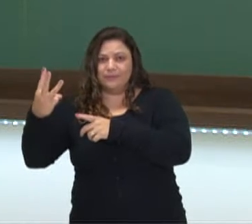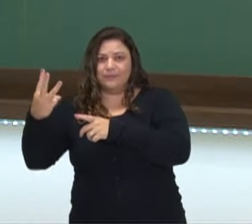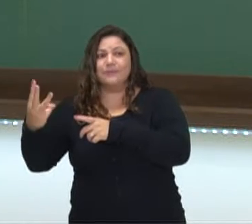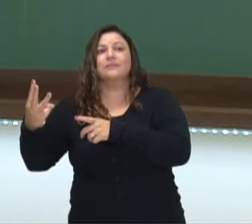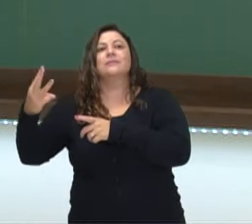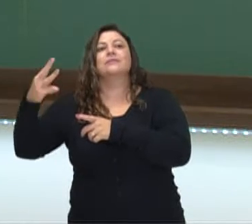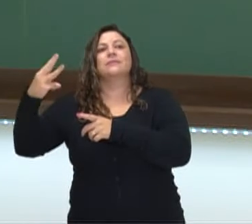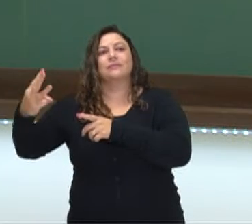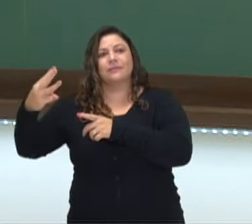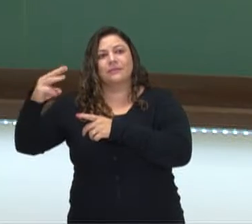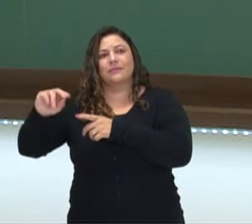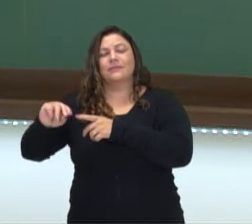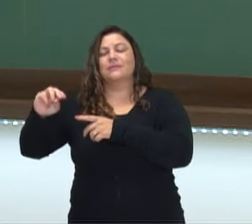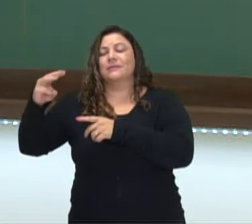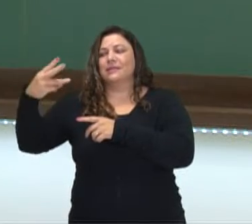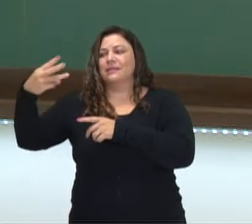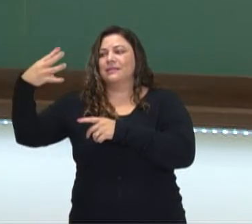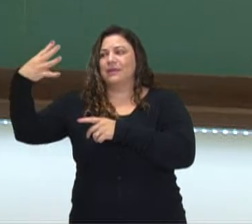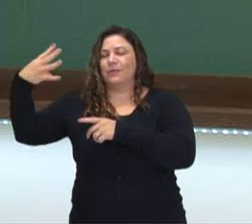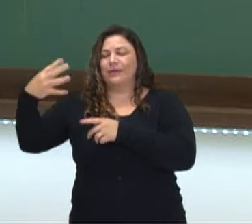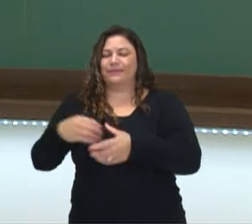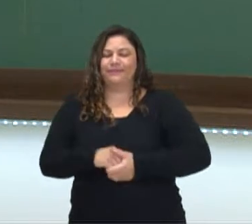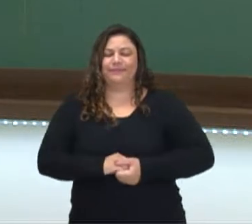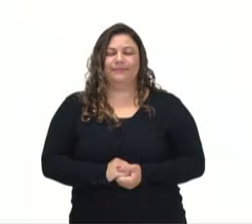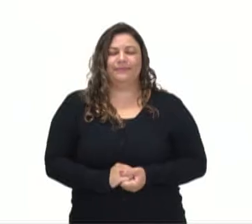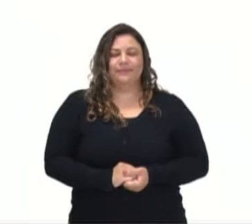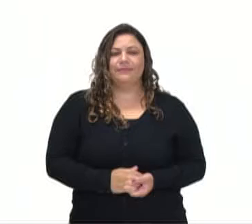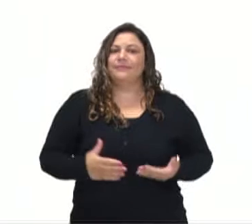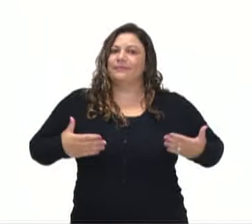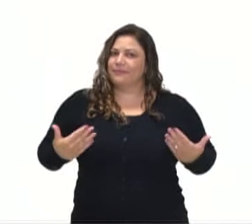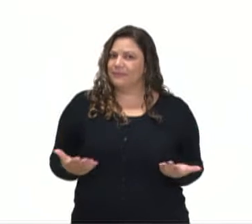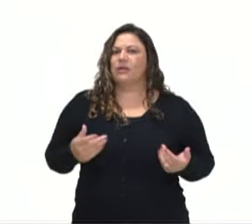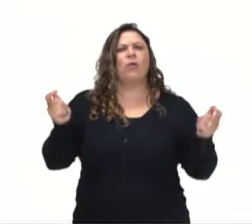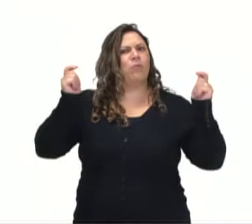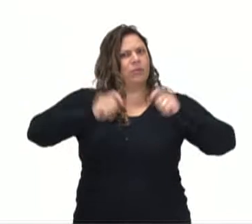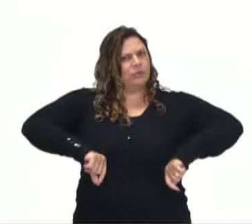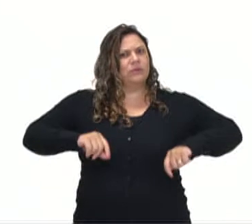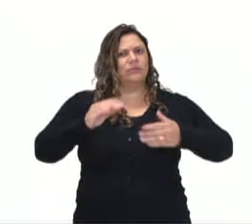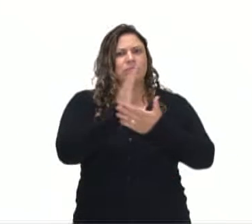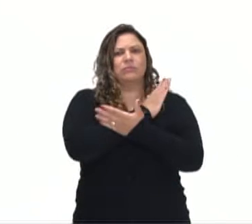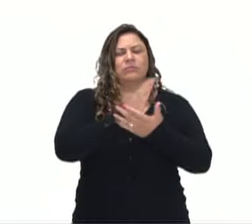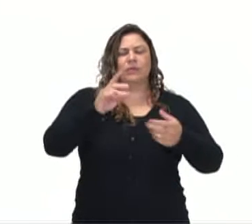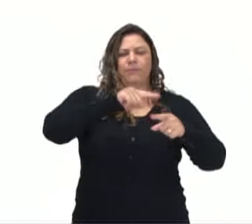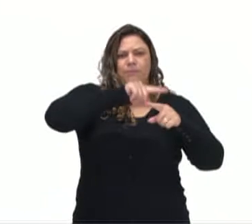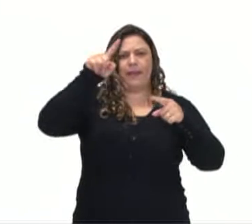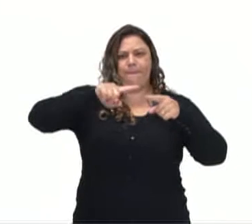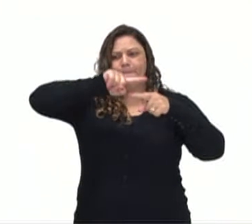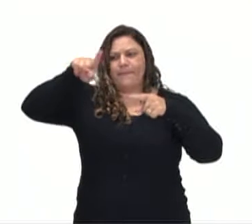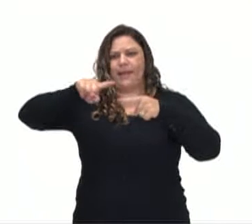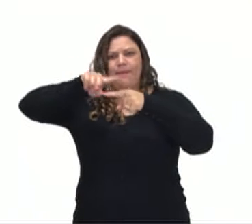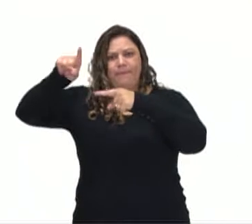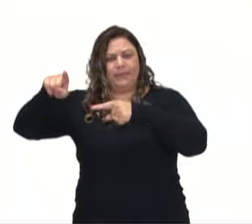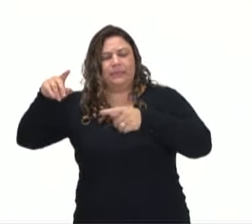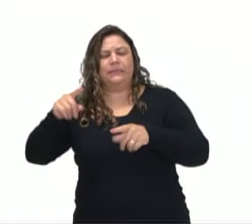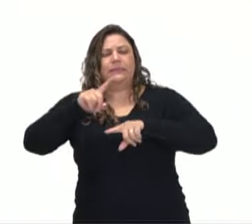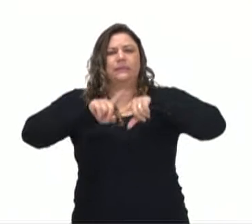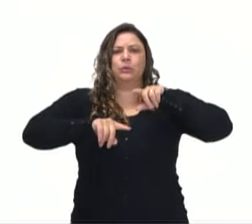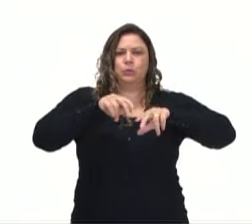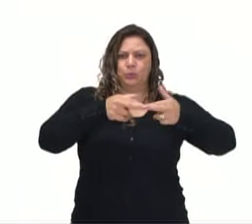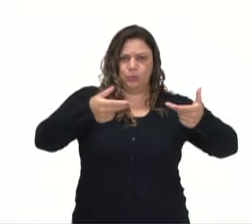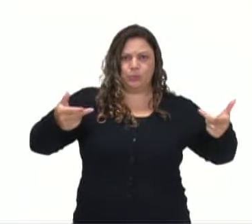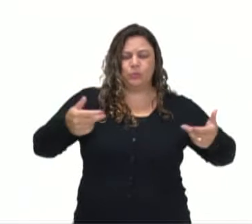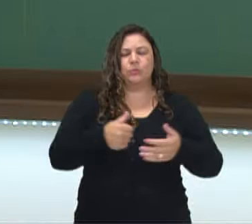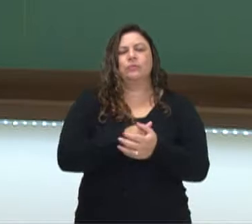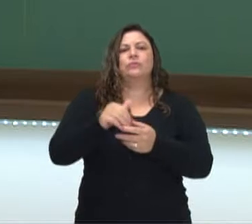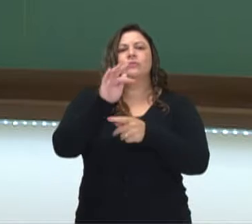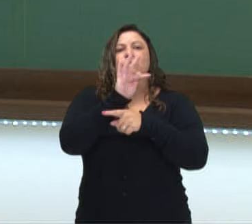3 vezes 3, que é 3 à quarta. Então, ó, podemos distribuir o expoente nos fatores de um produto e nos termos de uma